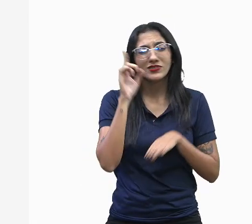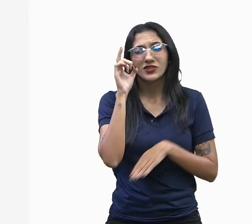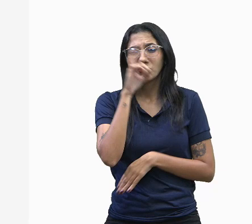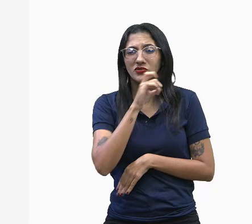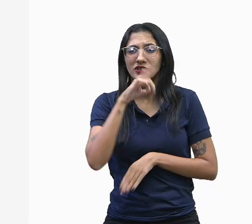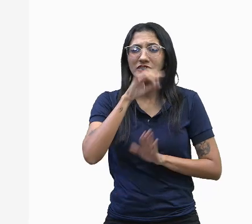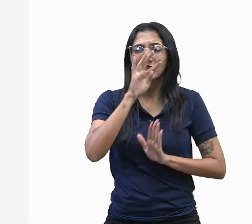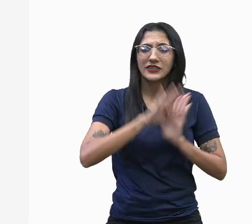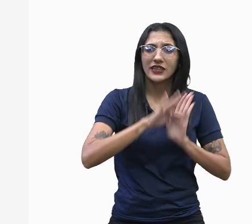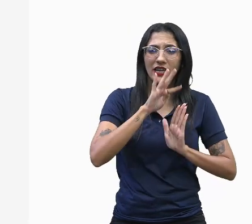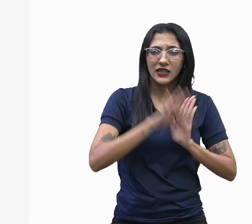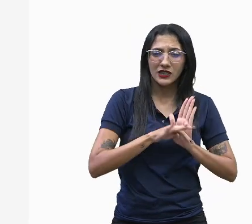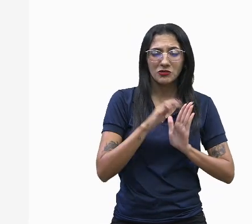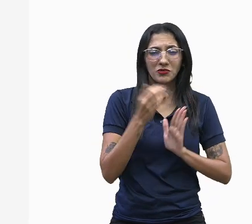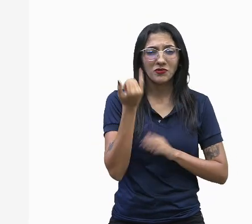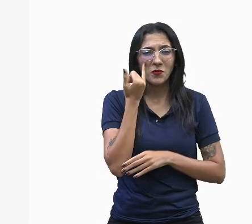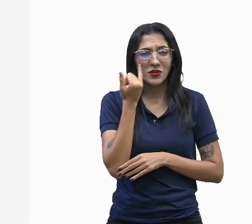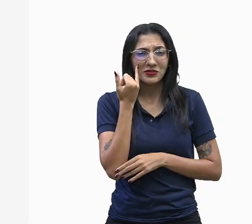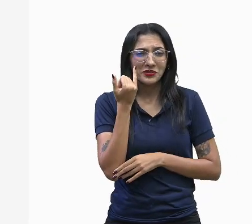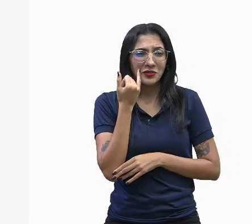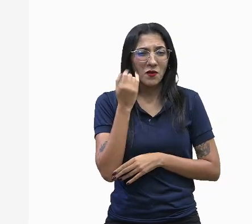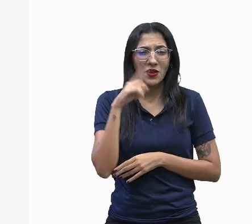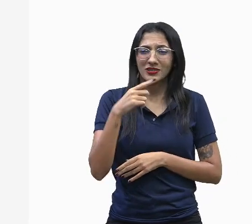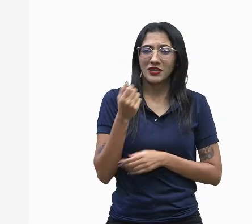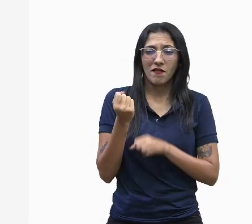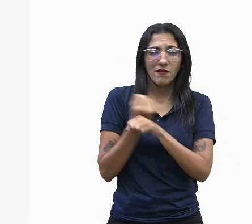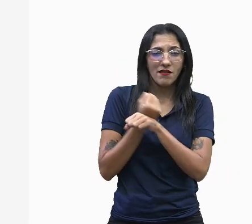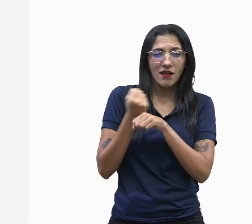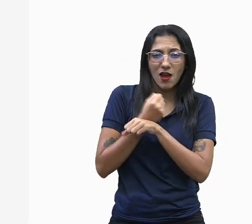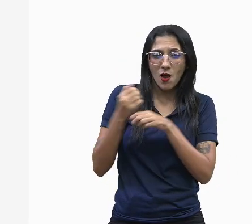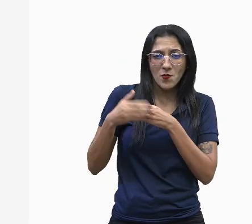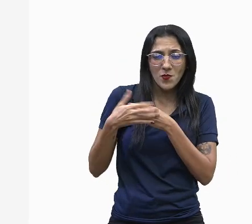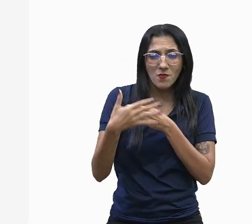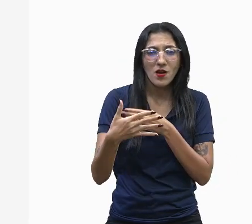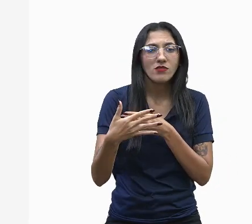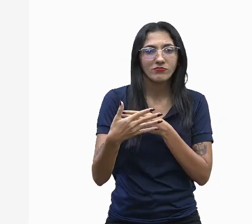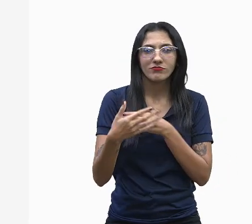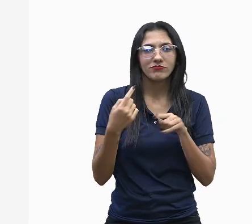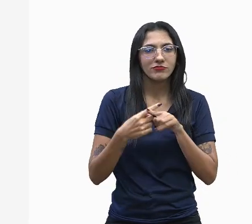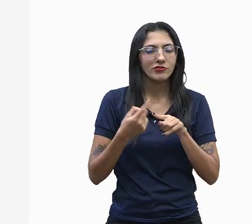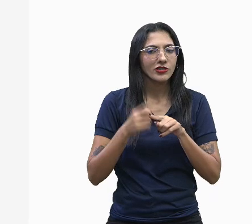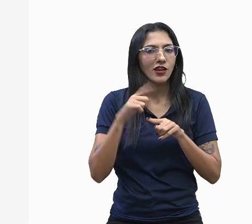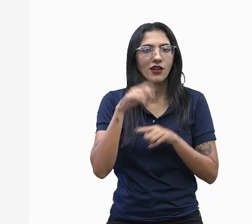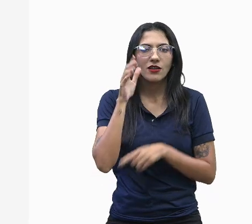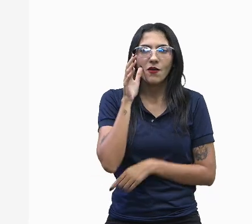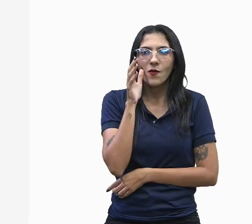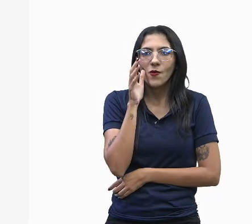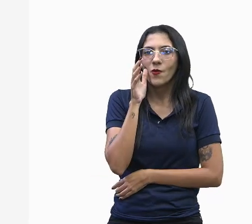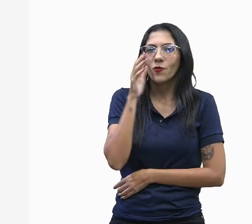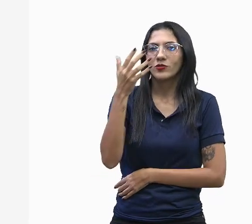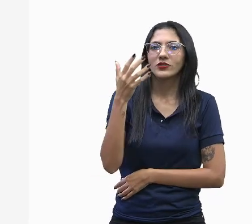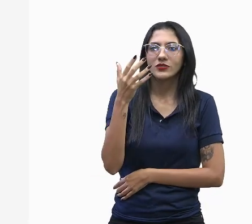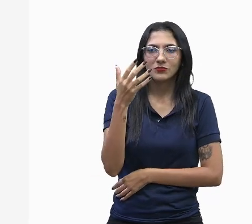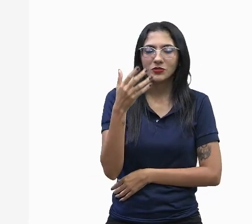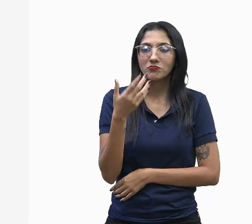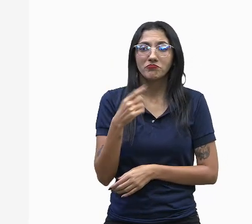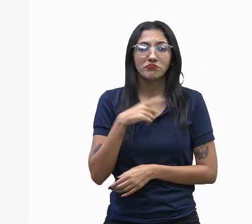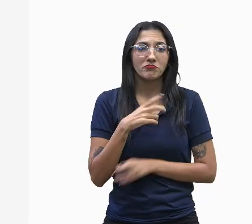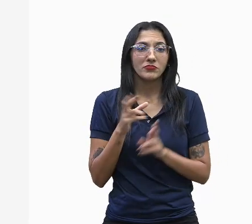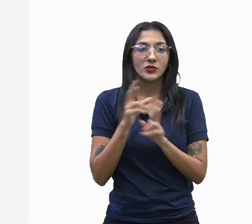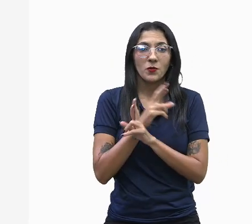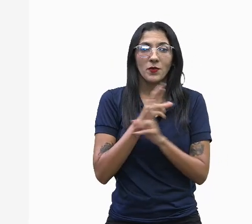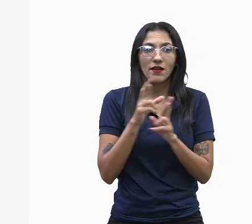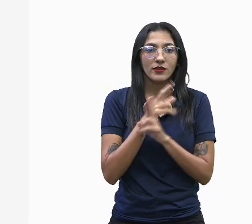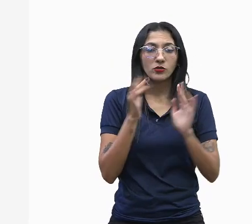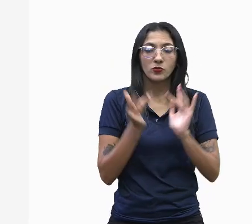vida útil de anos. Afinal, costuma relatar fatos que são intrinsecamente relacionados